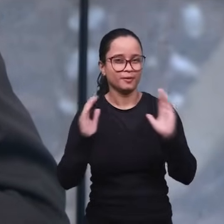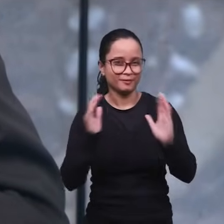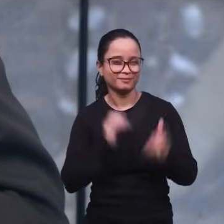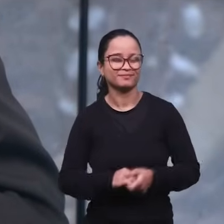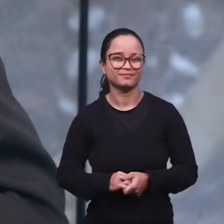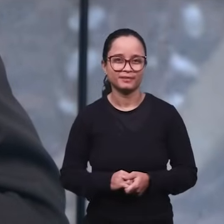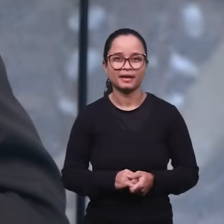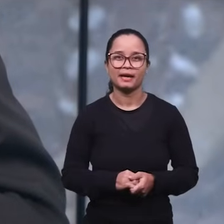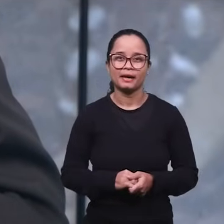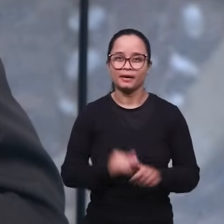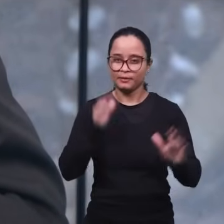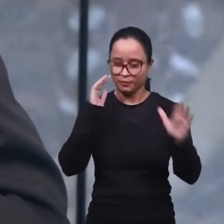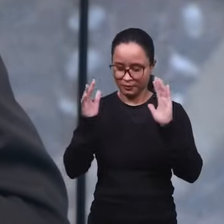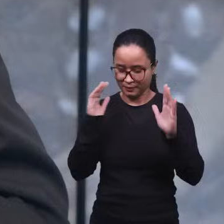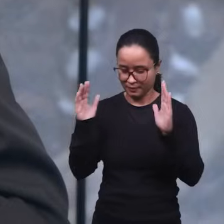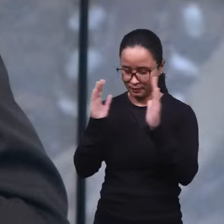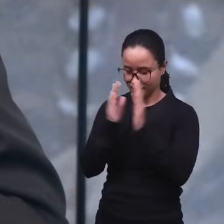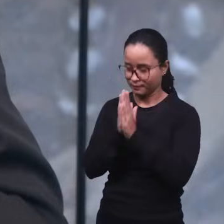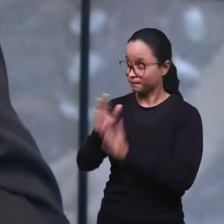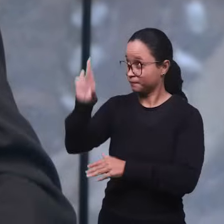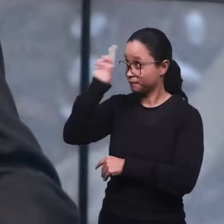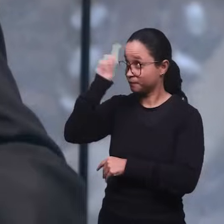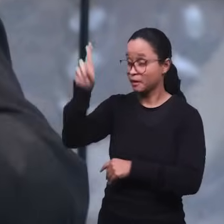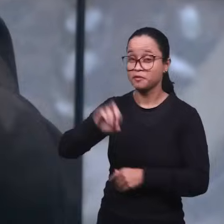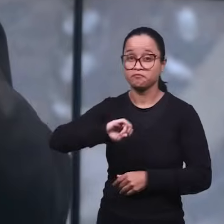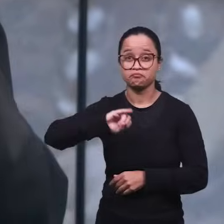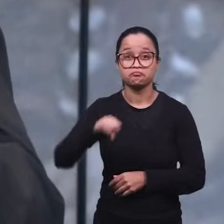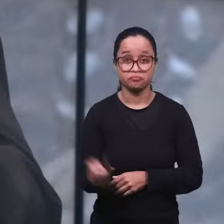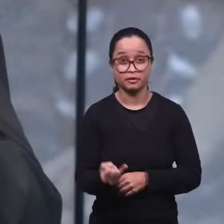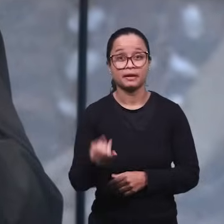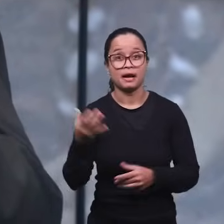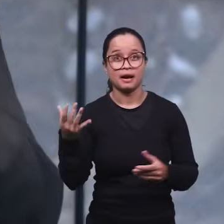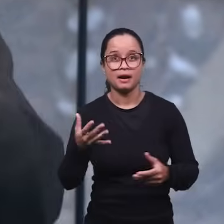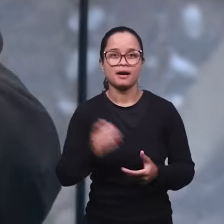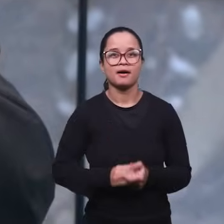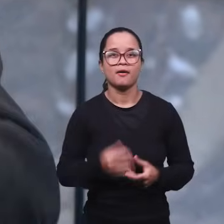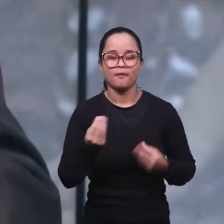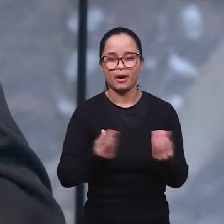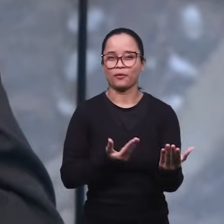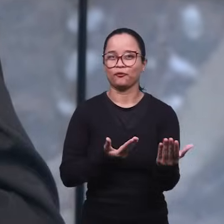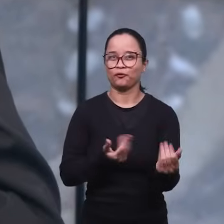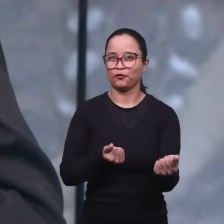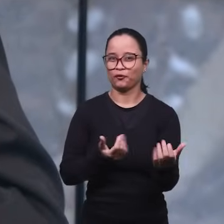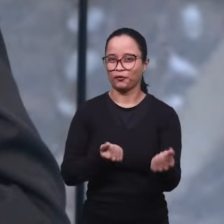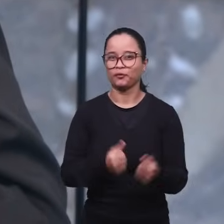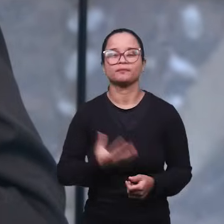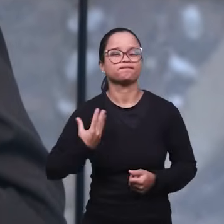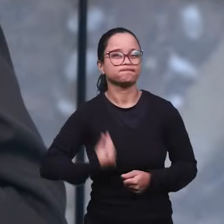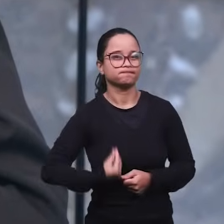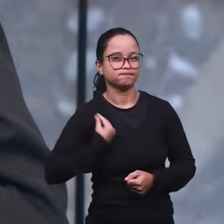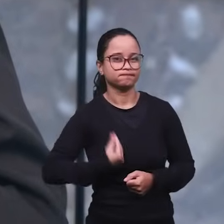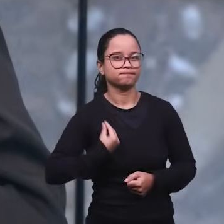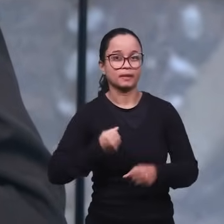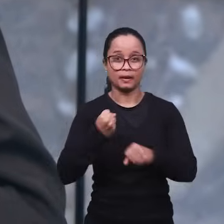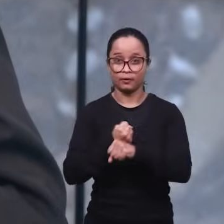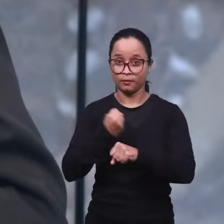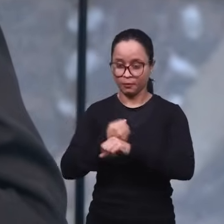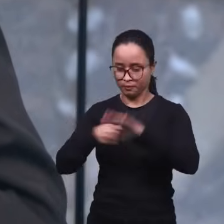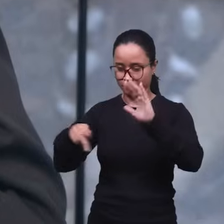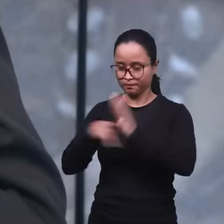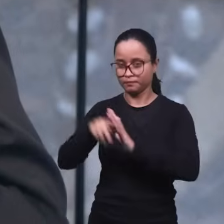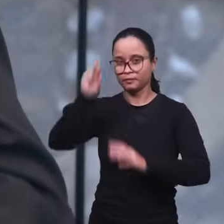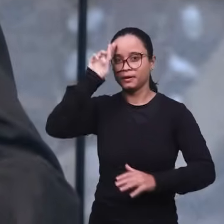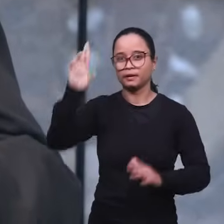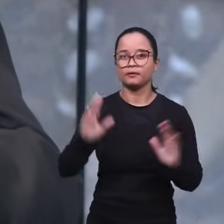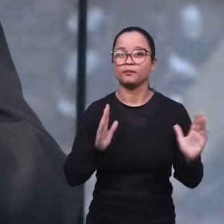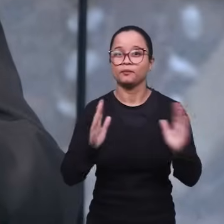hein? Dias de estar aos pés do Senhor, dias de aproveitar a força da juventude e viver a obra do